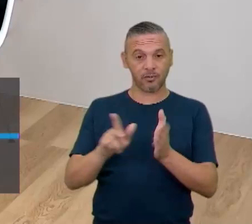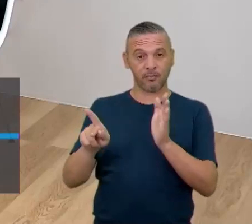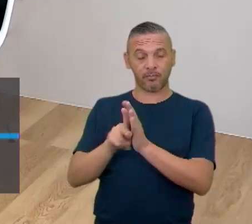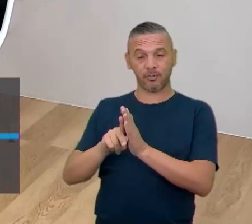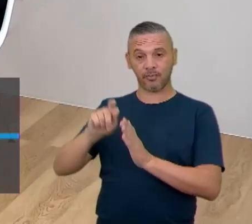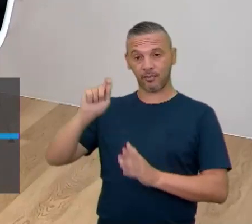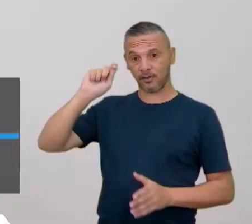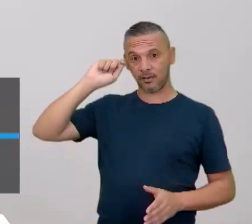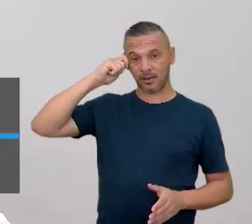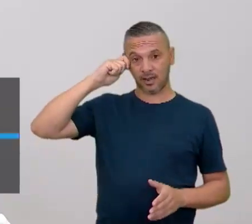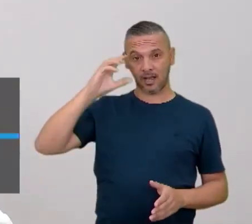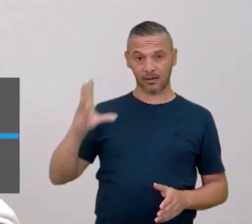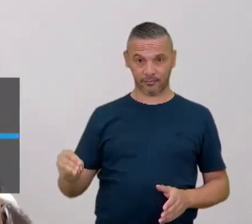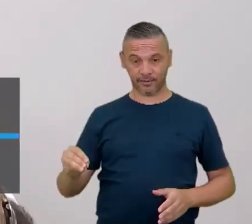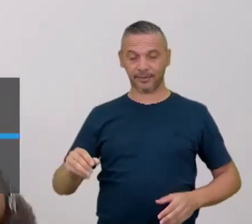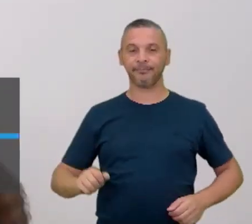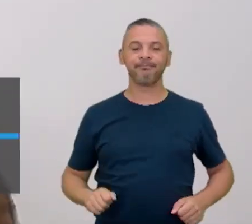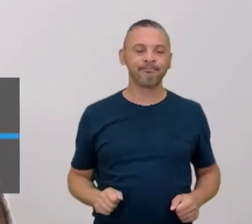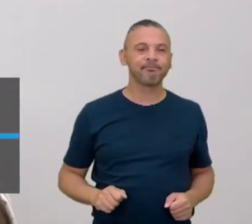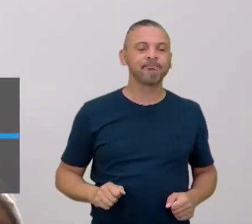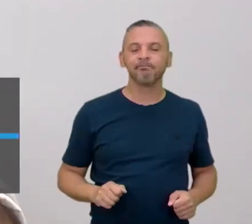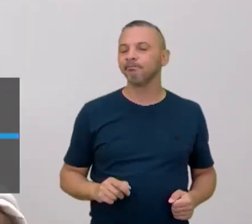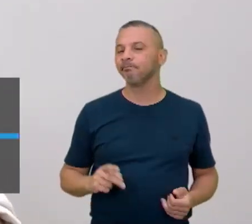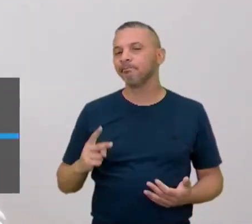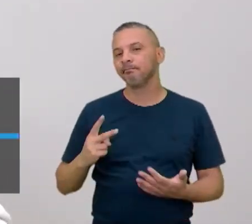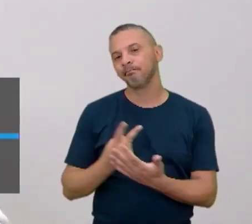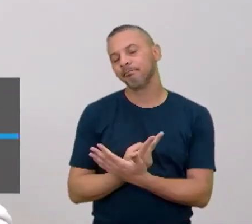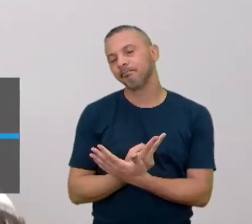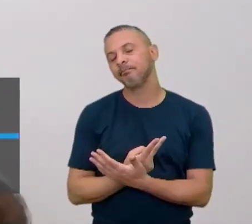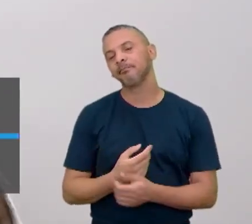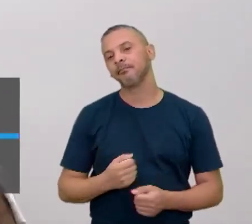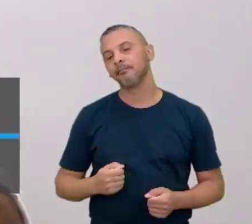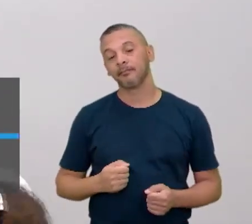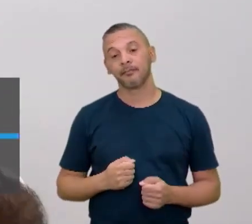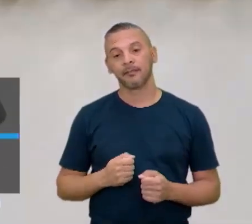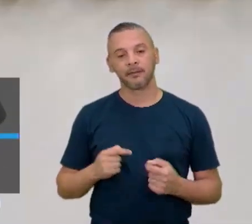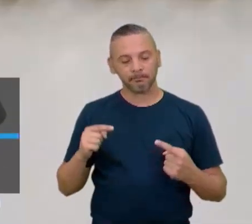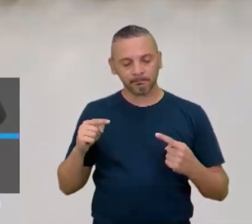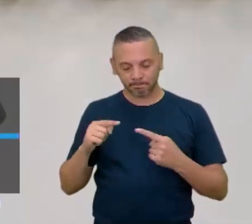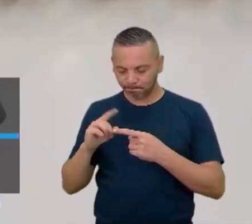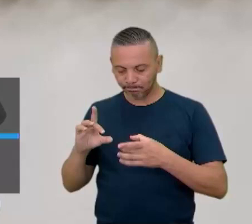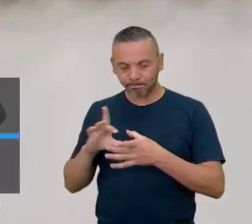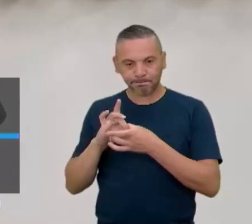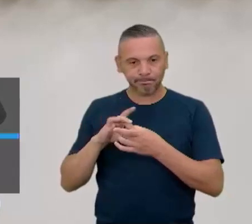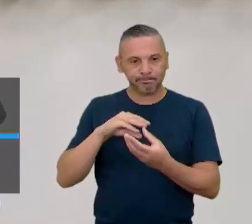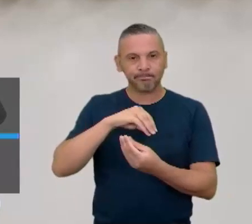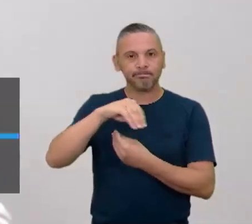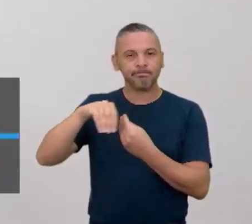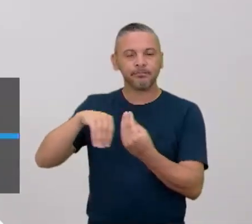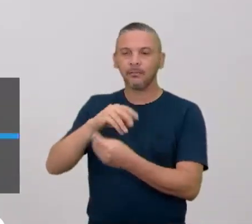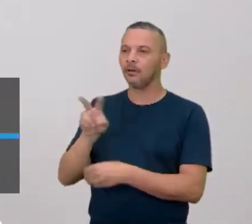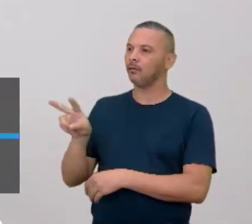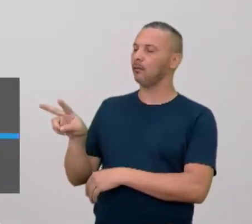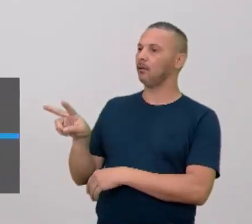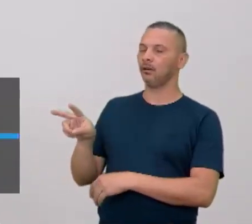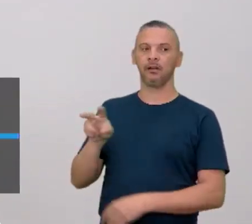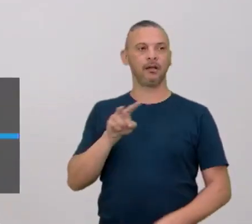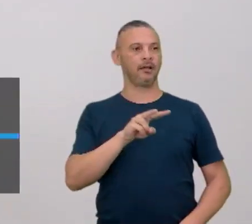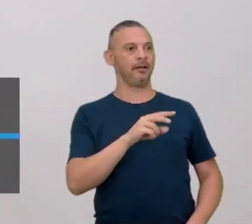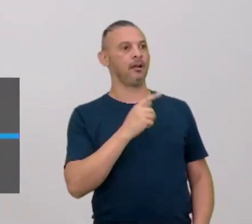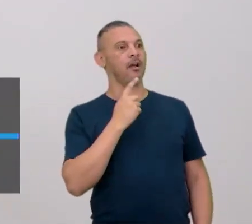africana. Então, ali deu uma liga, né? Deu uma miscigenação que a gente olha e fala, isso é muito